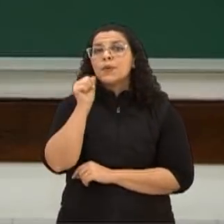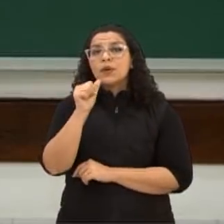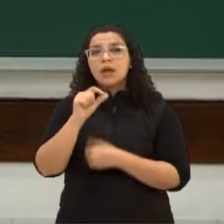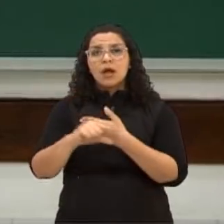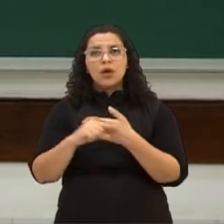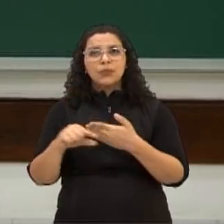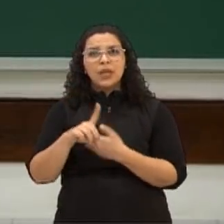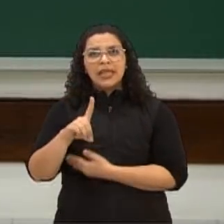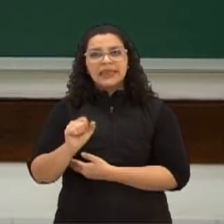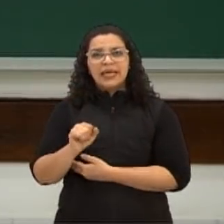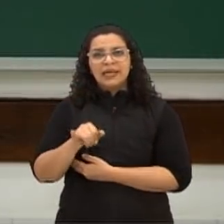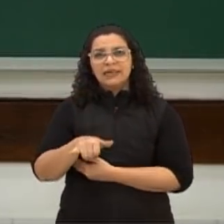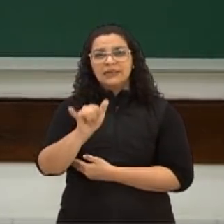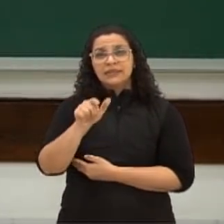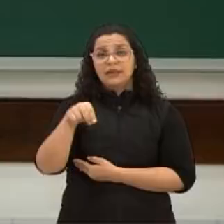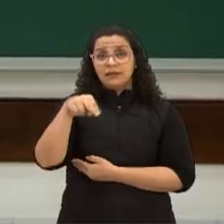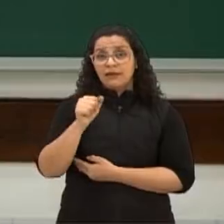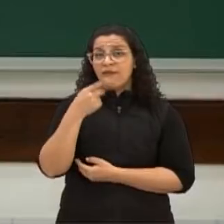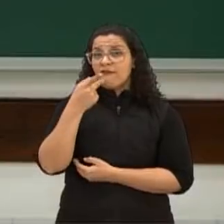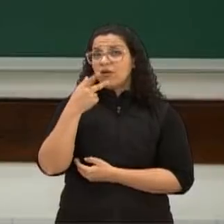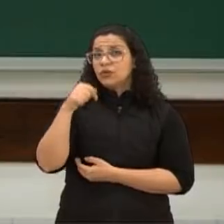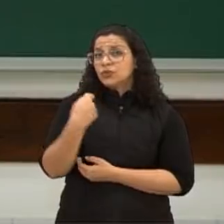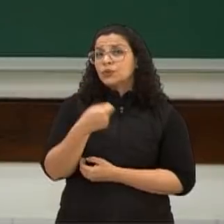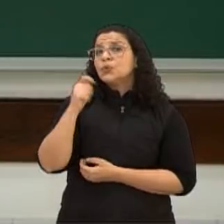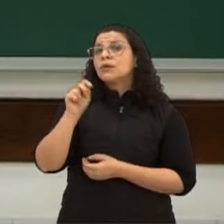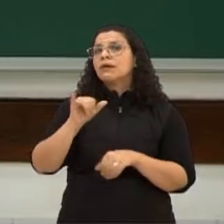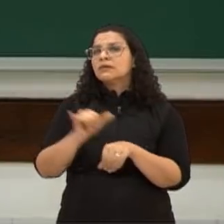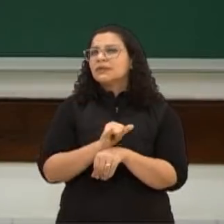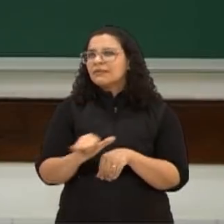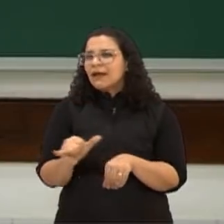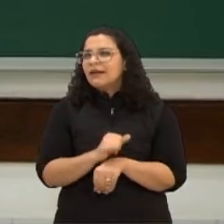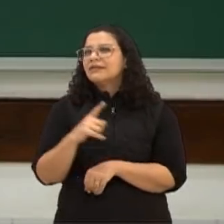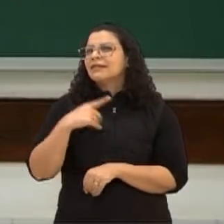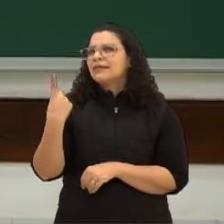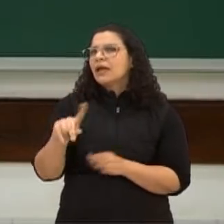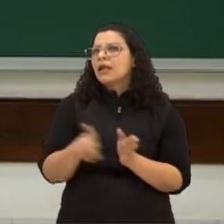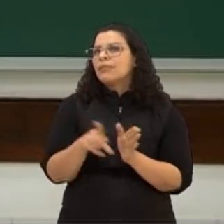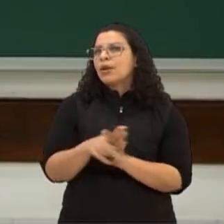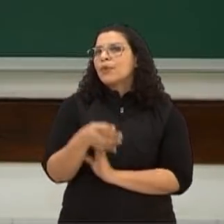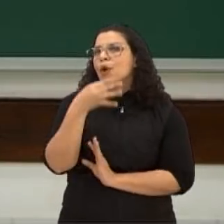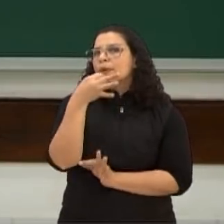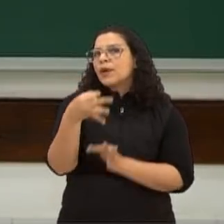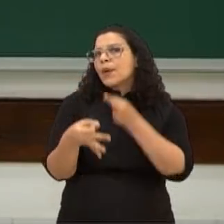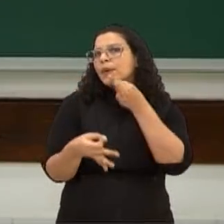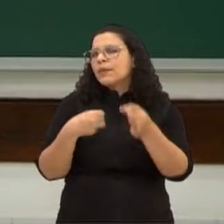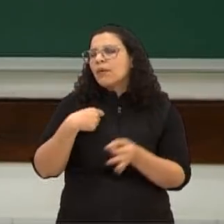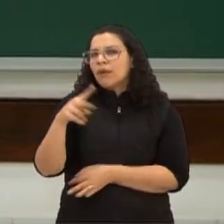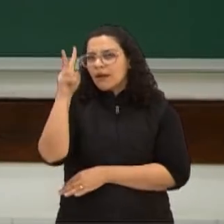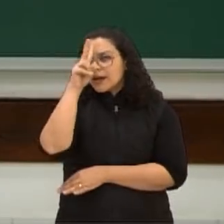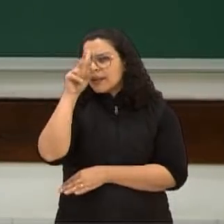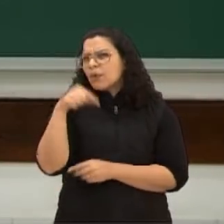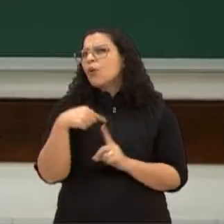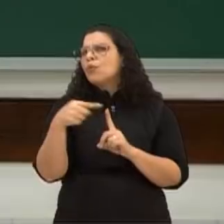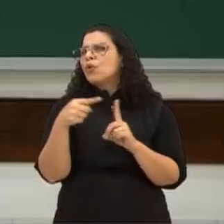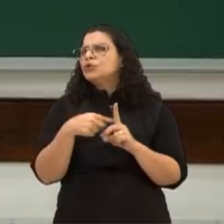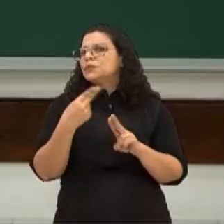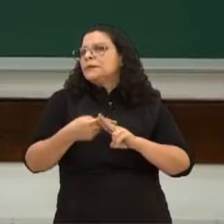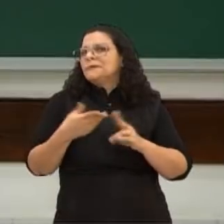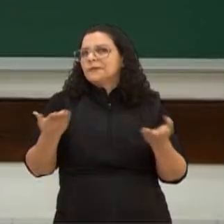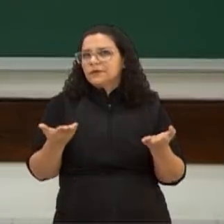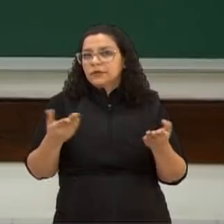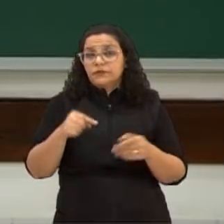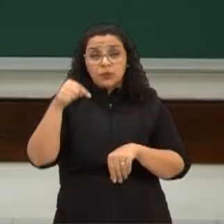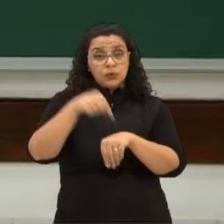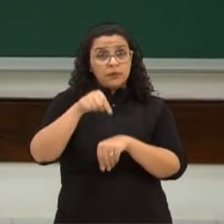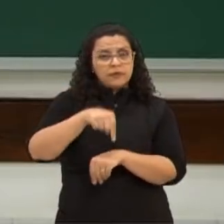da carta. Lembram que nós falamos das estratégias de argumentação? Então, qual é o tipo que ela utiliza?